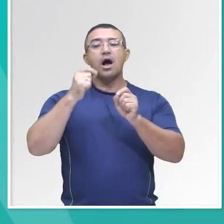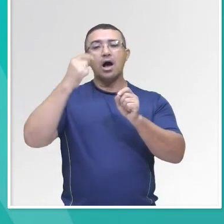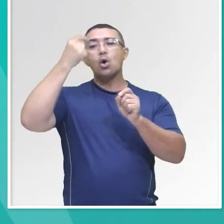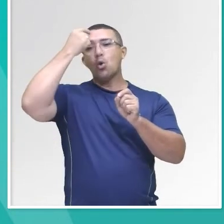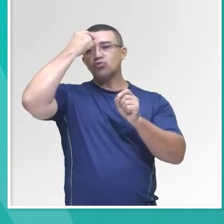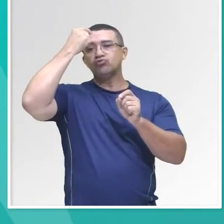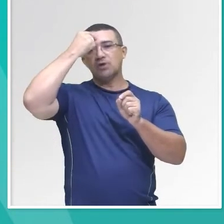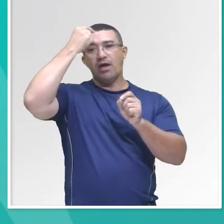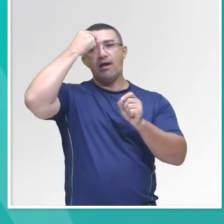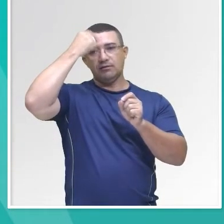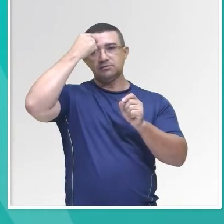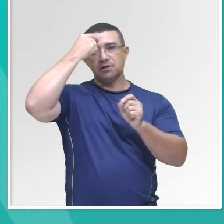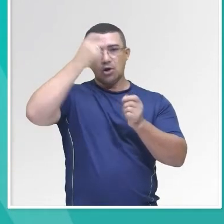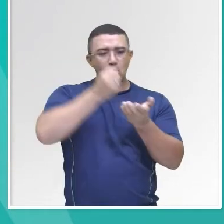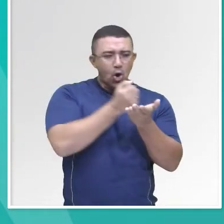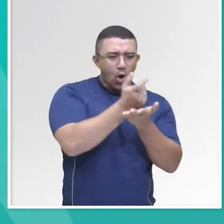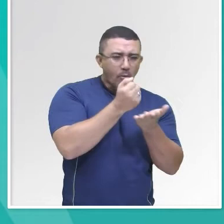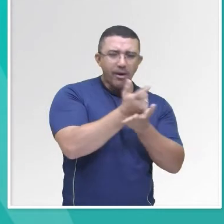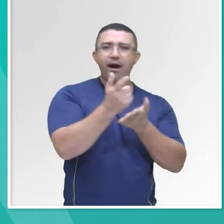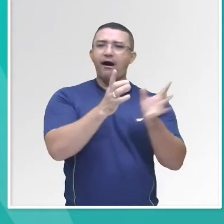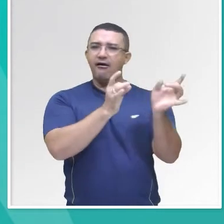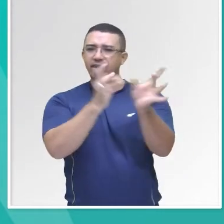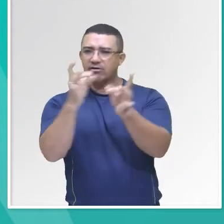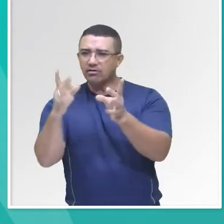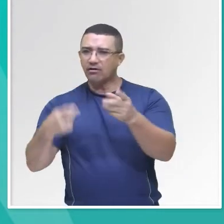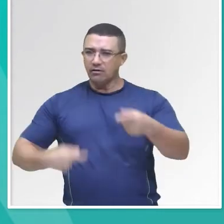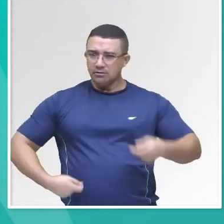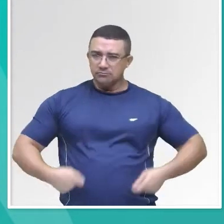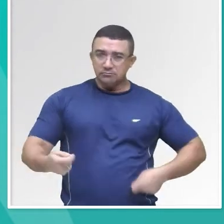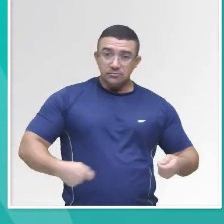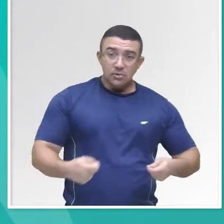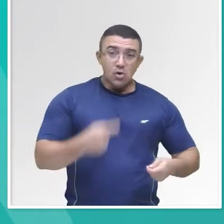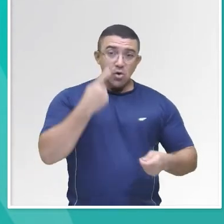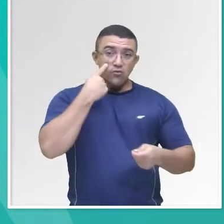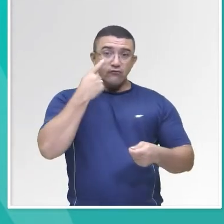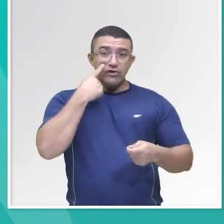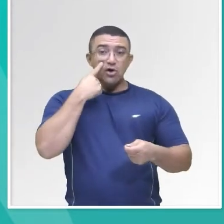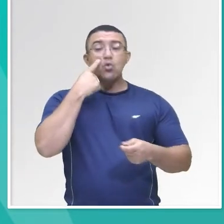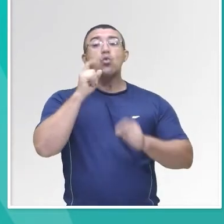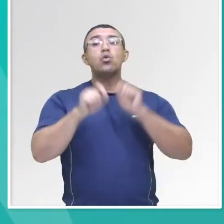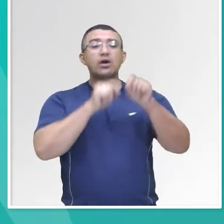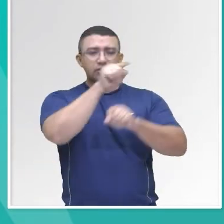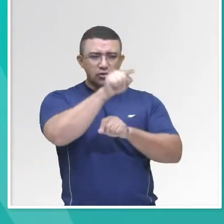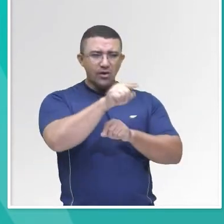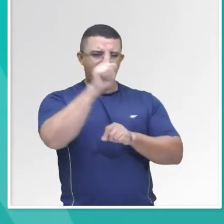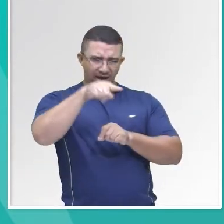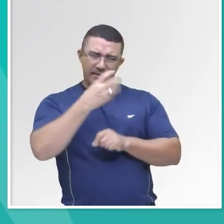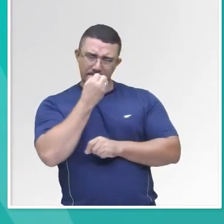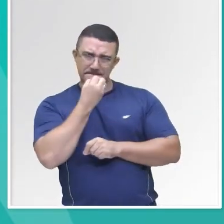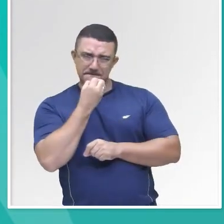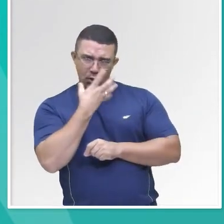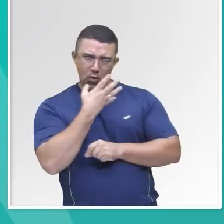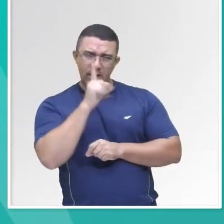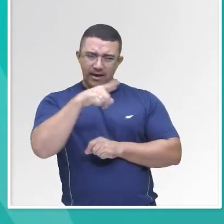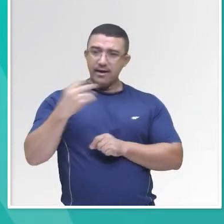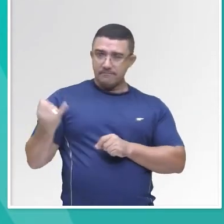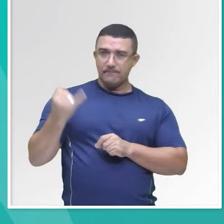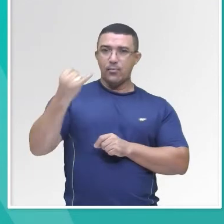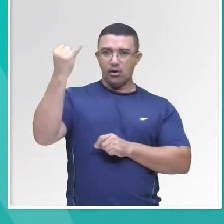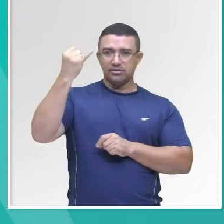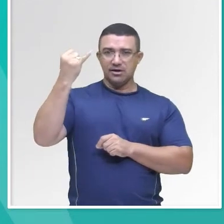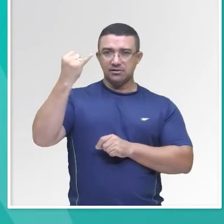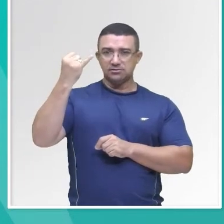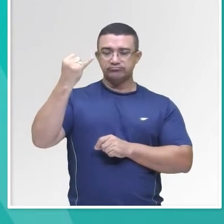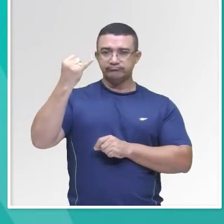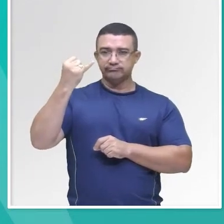produto implica avaliar o quanto aquilo é necessário naquele momento. Ensine a seu filho que para